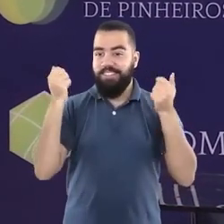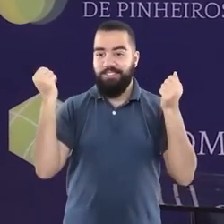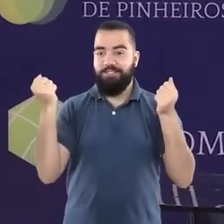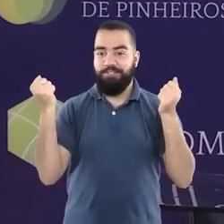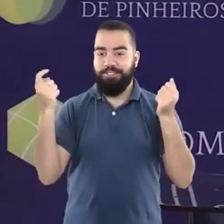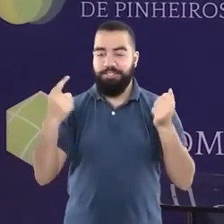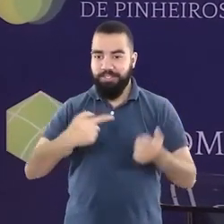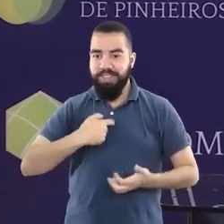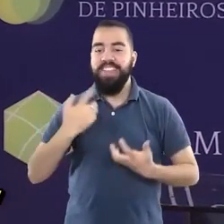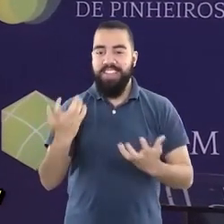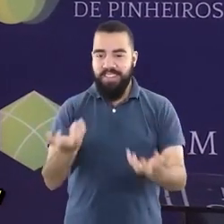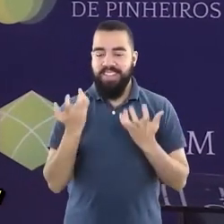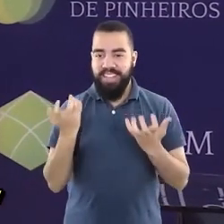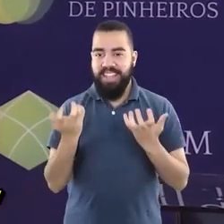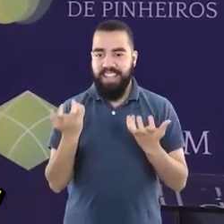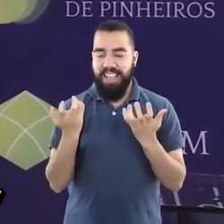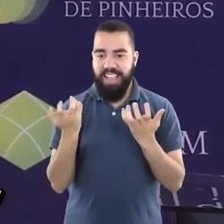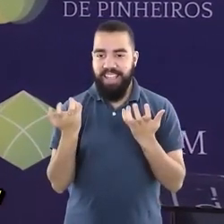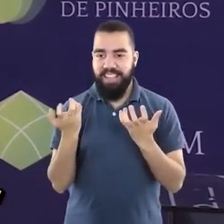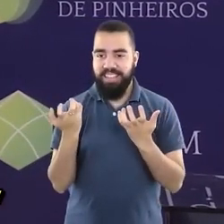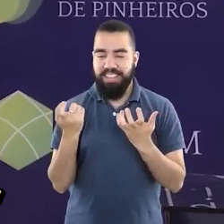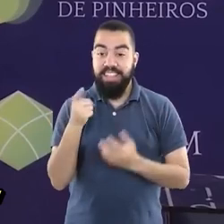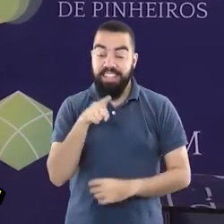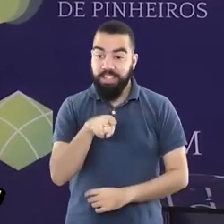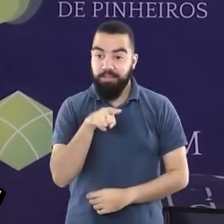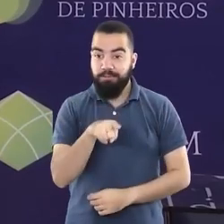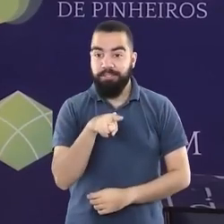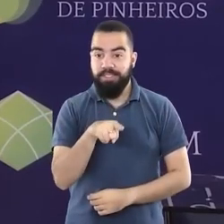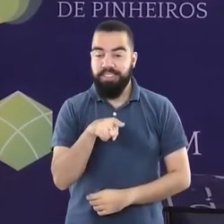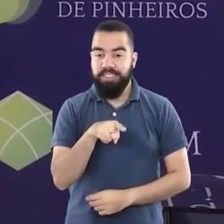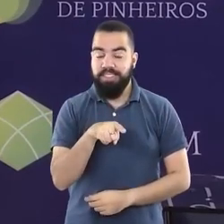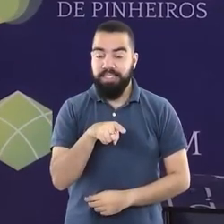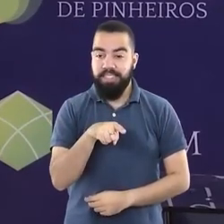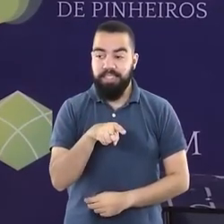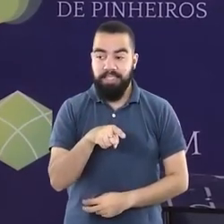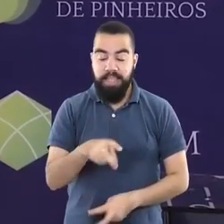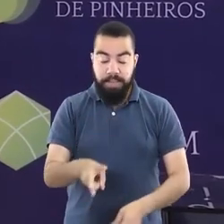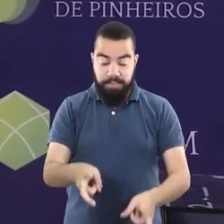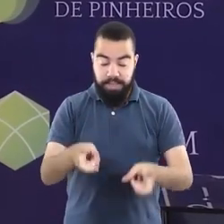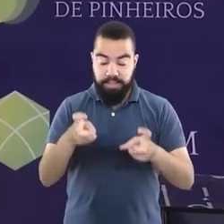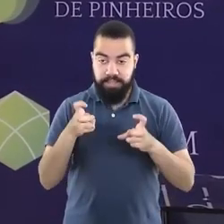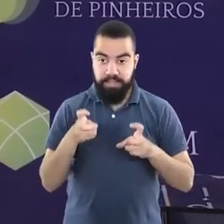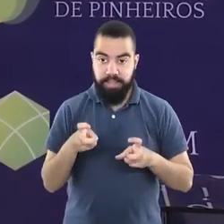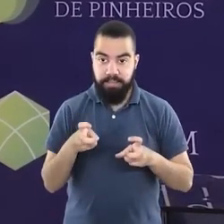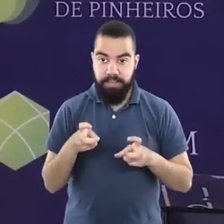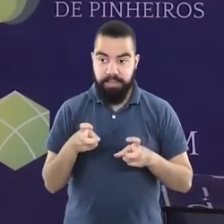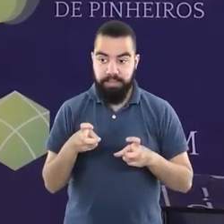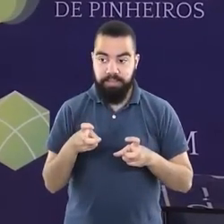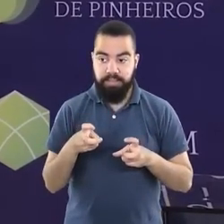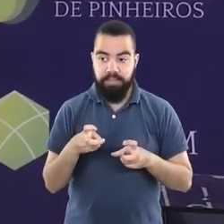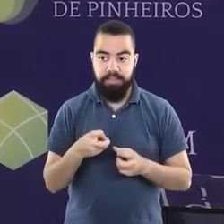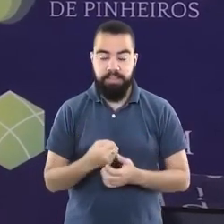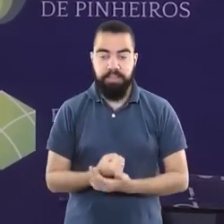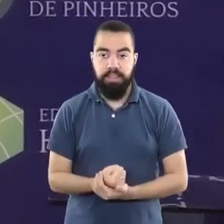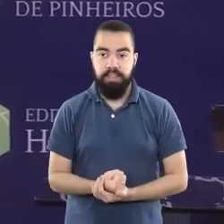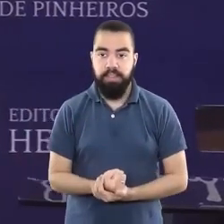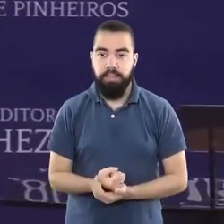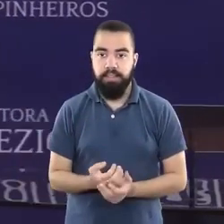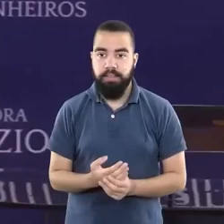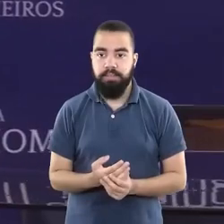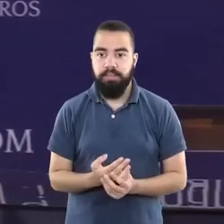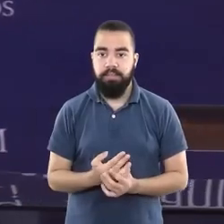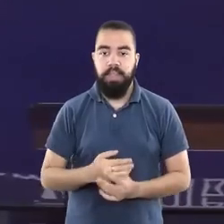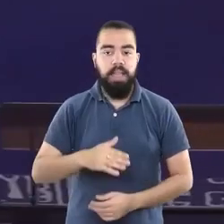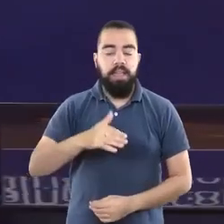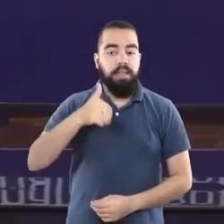você corrigisse uma frase que é muito usada no meio evangélico, e nós não podemos usar essa frase. Morre o pai, morre a